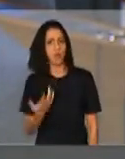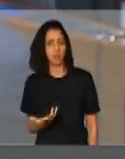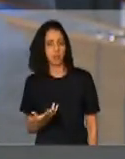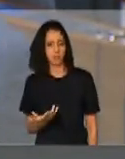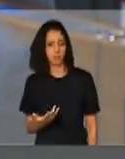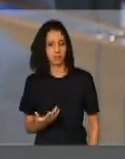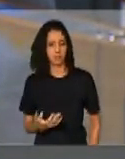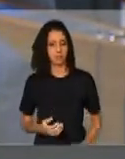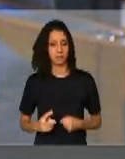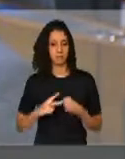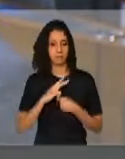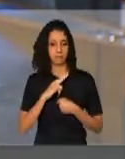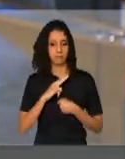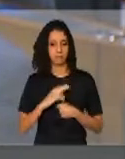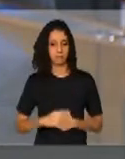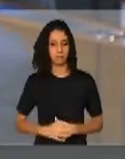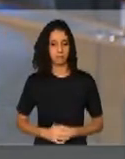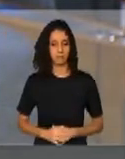da...